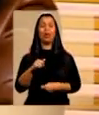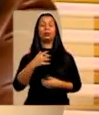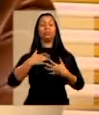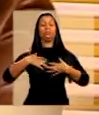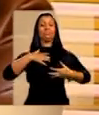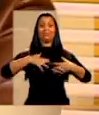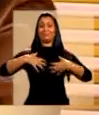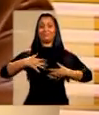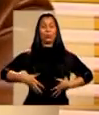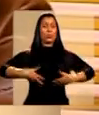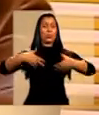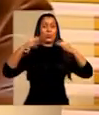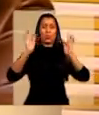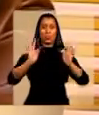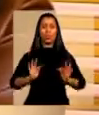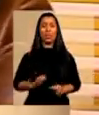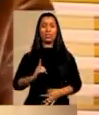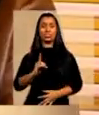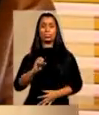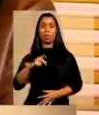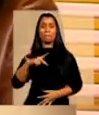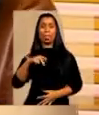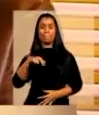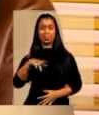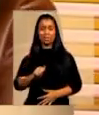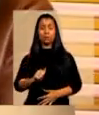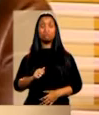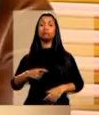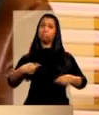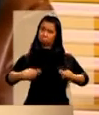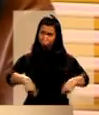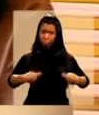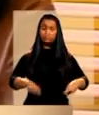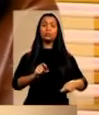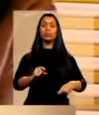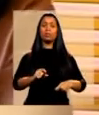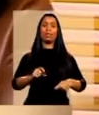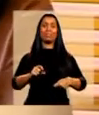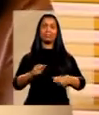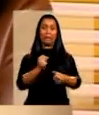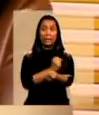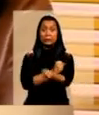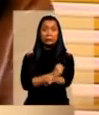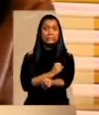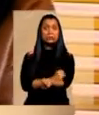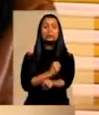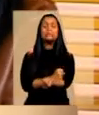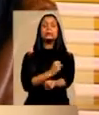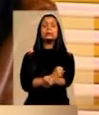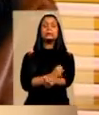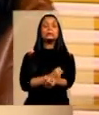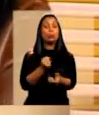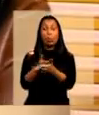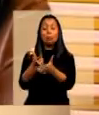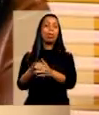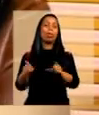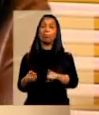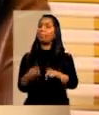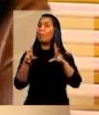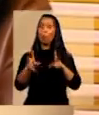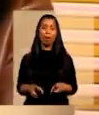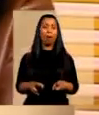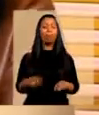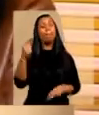vai no prazer, que sim, é a dopamina, né? Que faz com que ele necessita daquela droga. Então, o compulsivo é a mesma